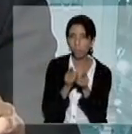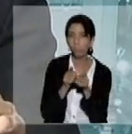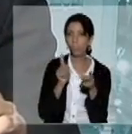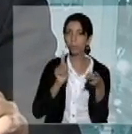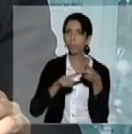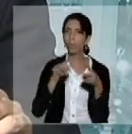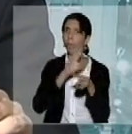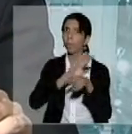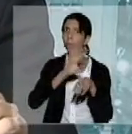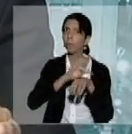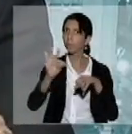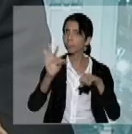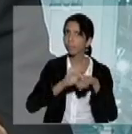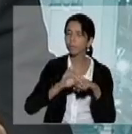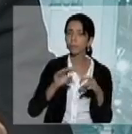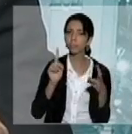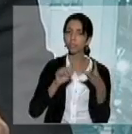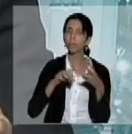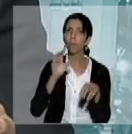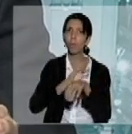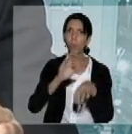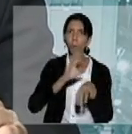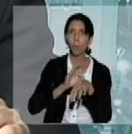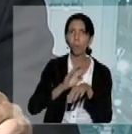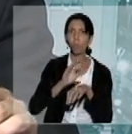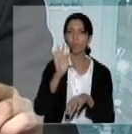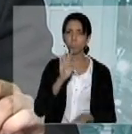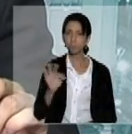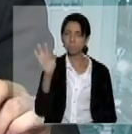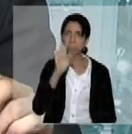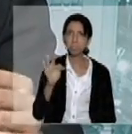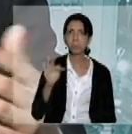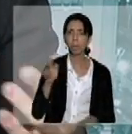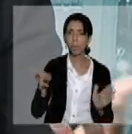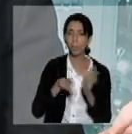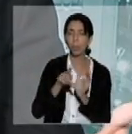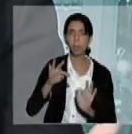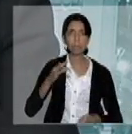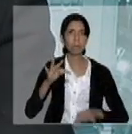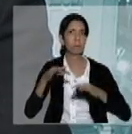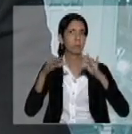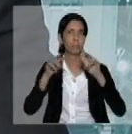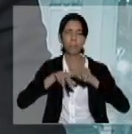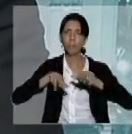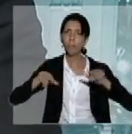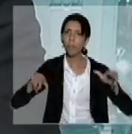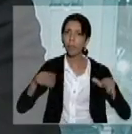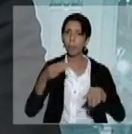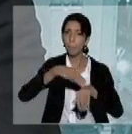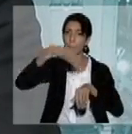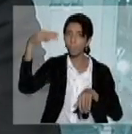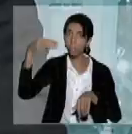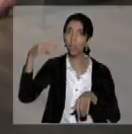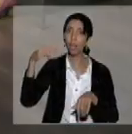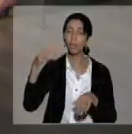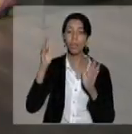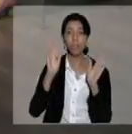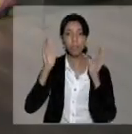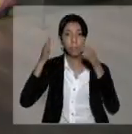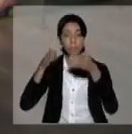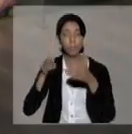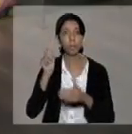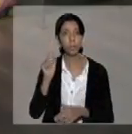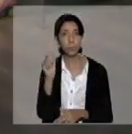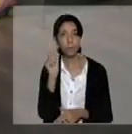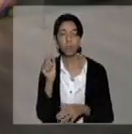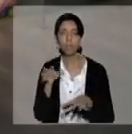cursos técnicos e o curso superior, né, o tecnólogo, o mestrado profissional, existe pós-graduação, que é o mestrado profissional, que é